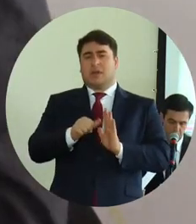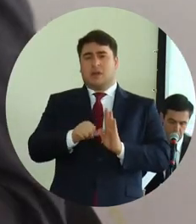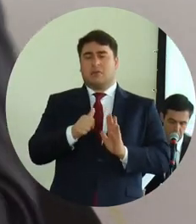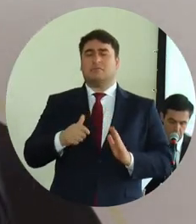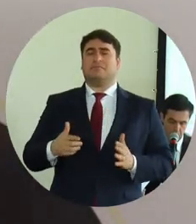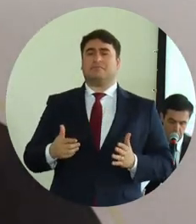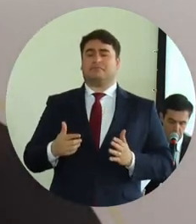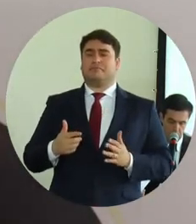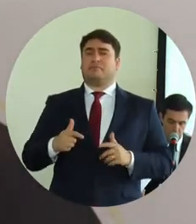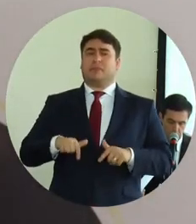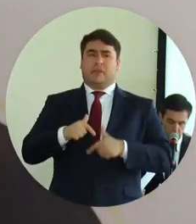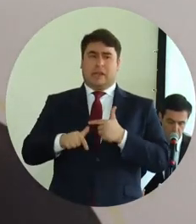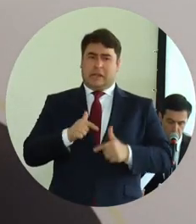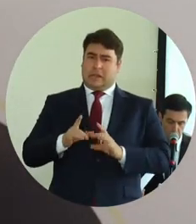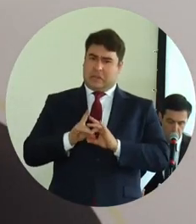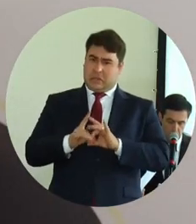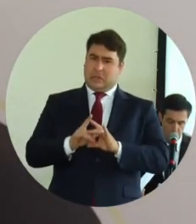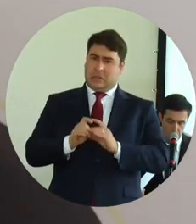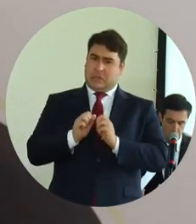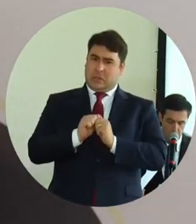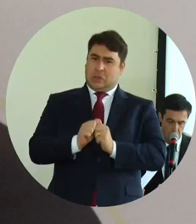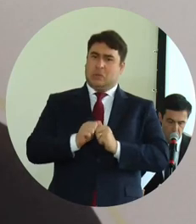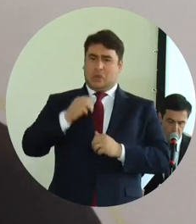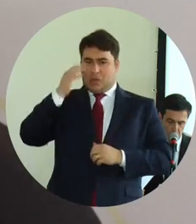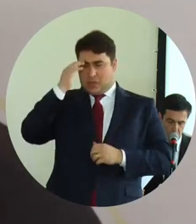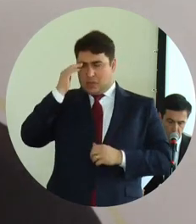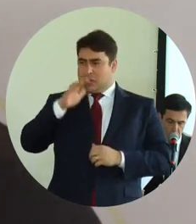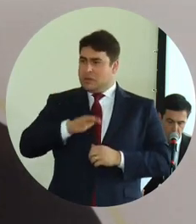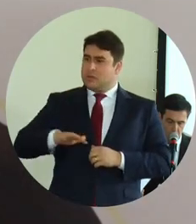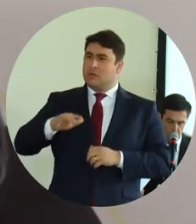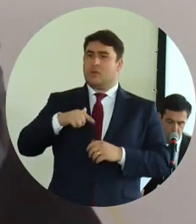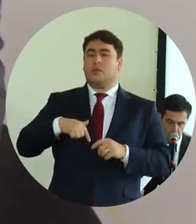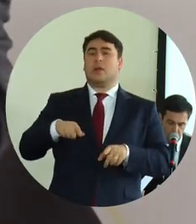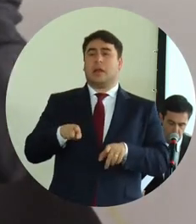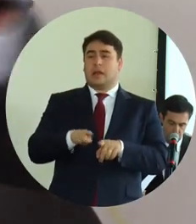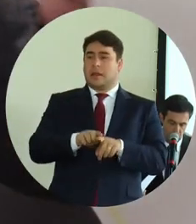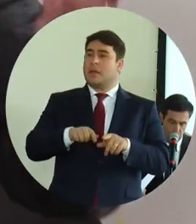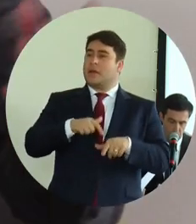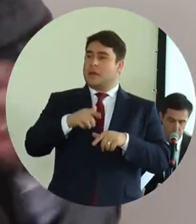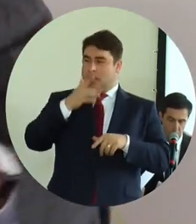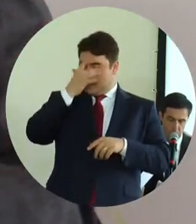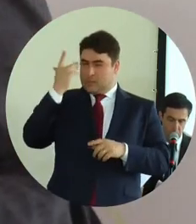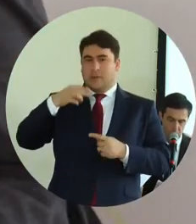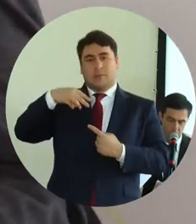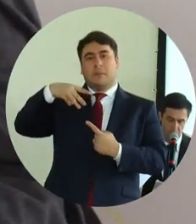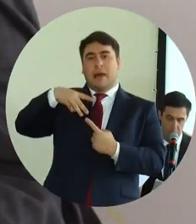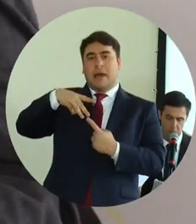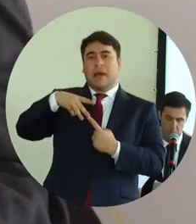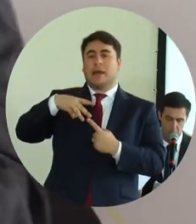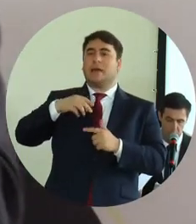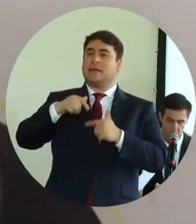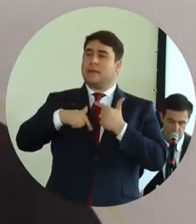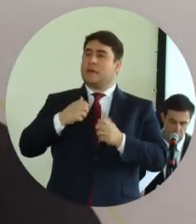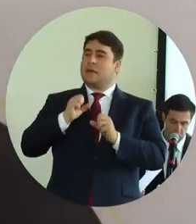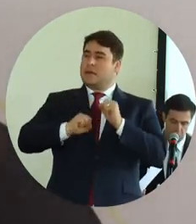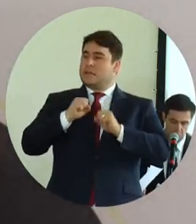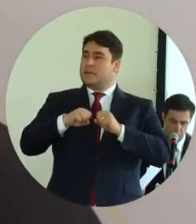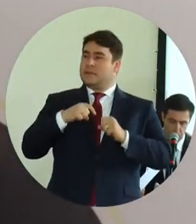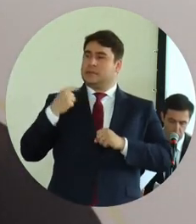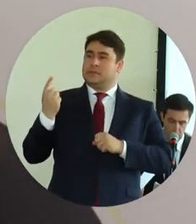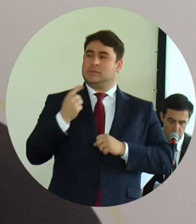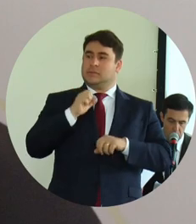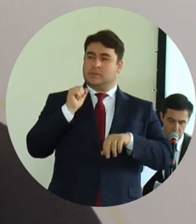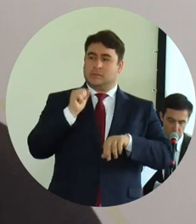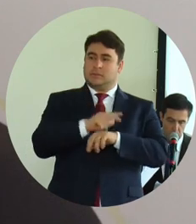e que trabalha comigo. Estou vendo aqui o pessoal do McDonald's também, entre outras grandes empresas que estão aqui presentes e que